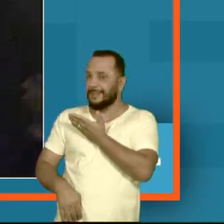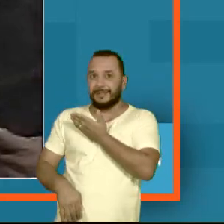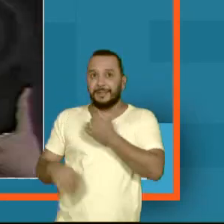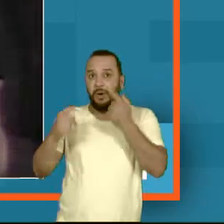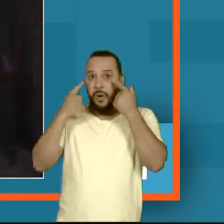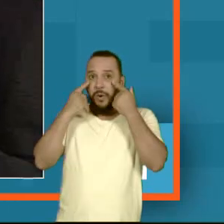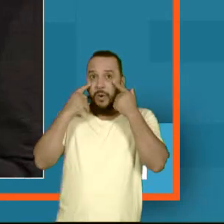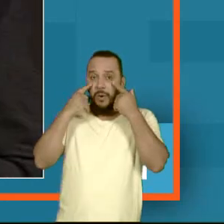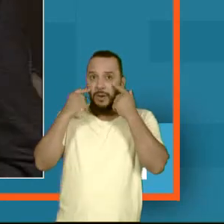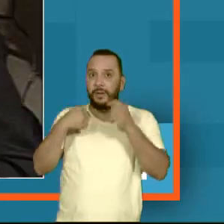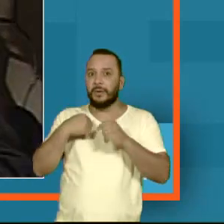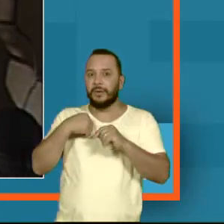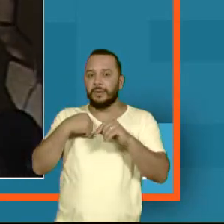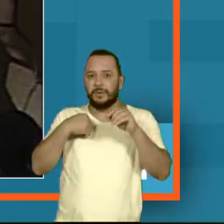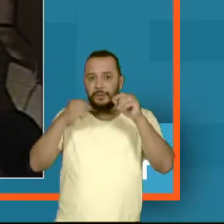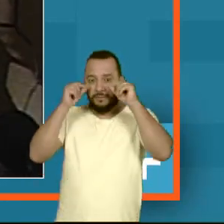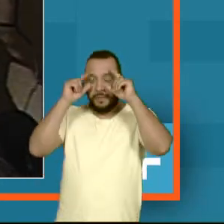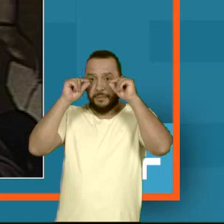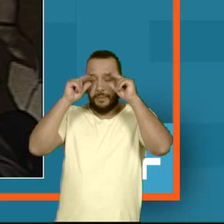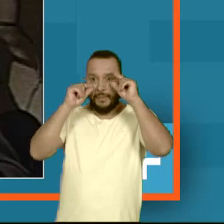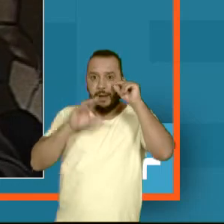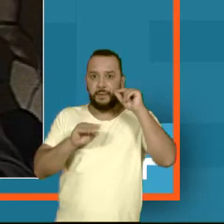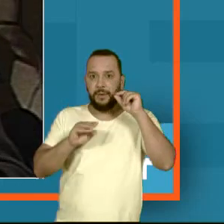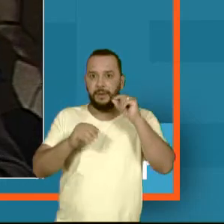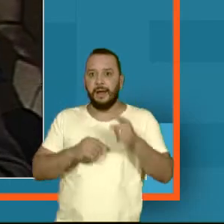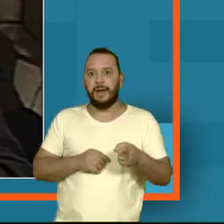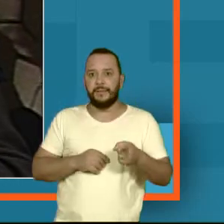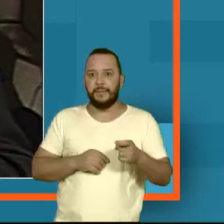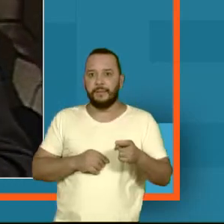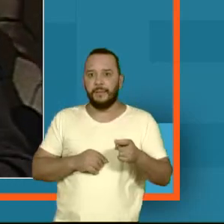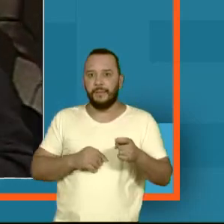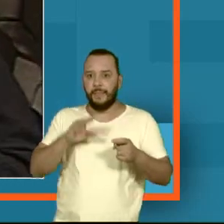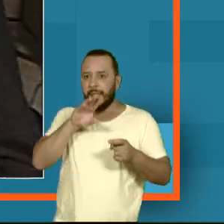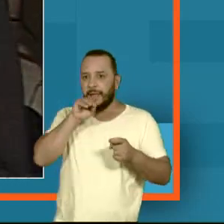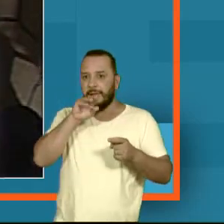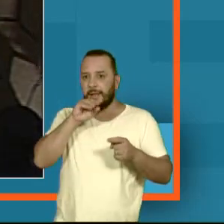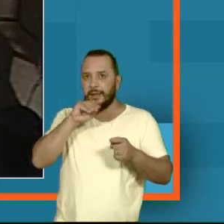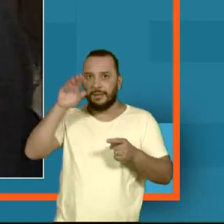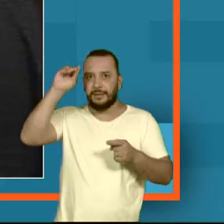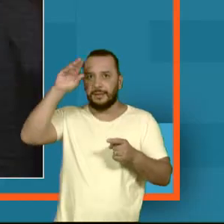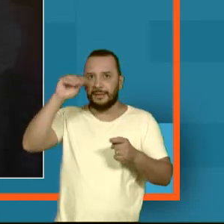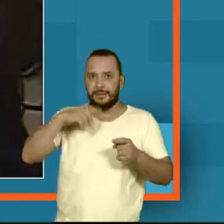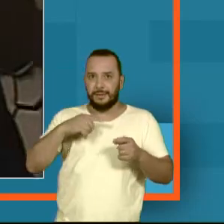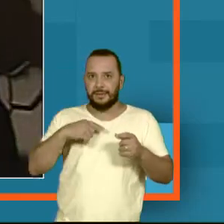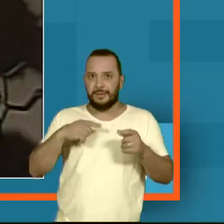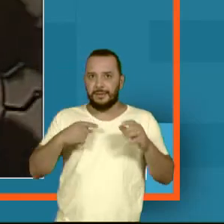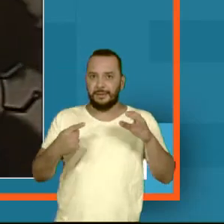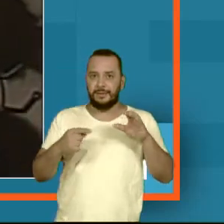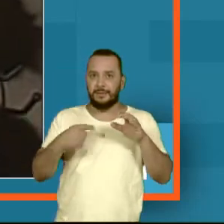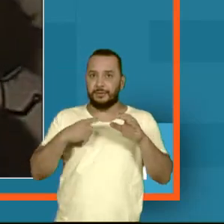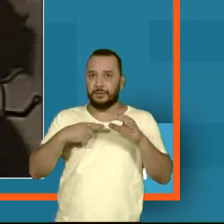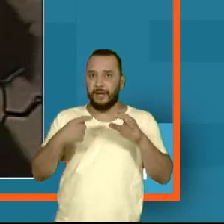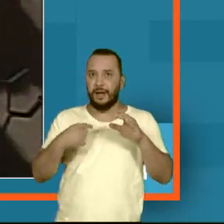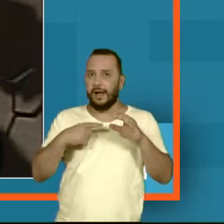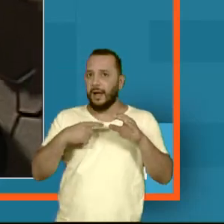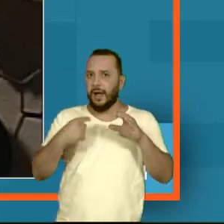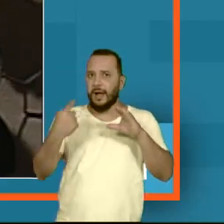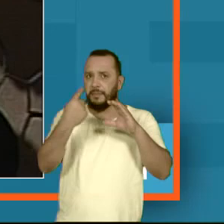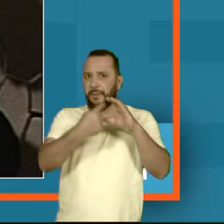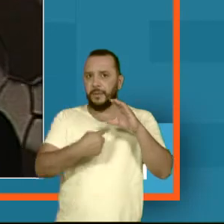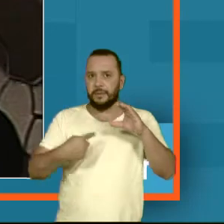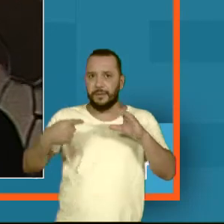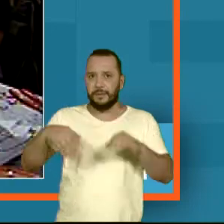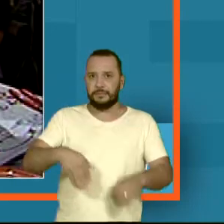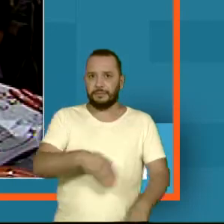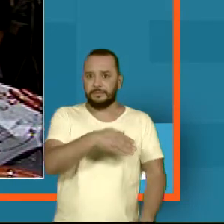e boca também por gatilho, enquanto o disco do relógio funcionava com rádio controle. Tap e